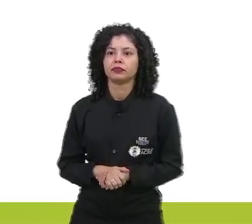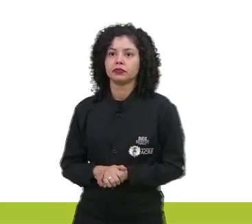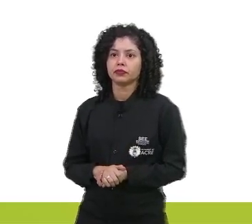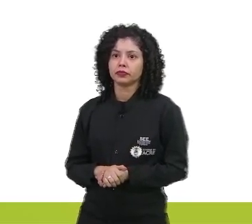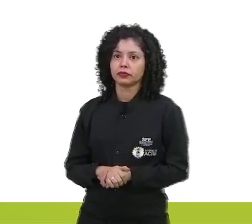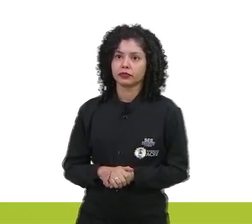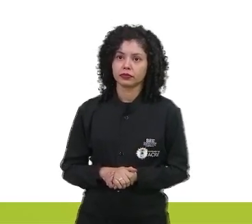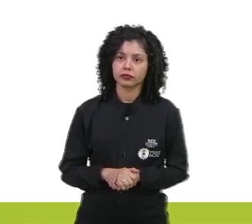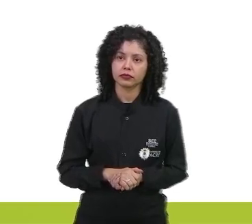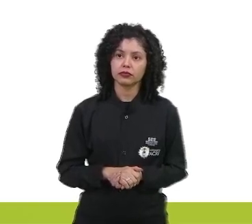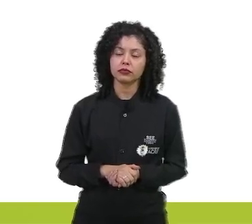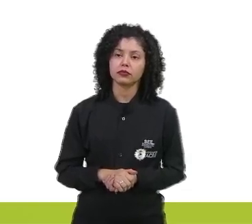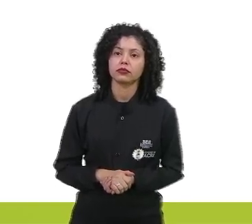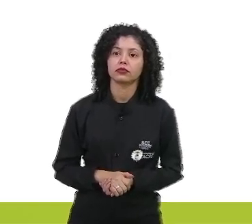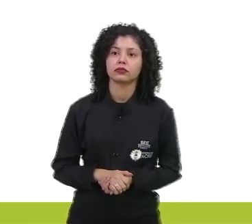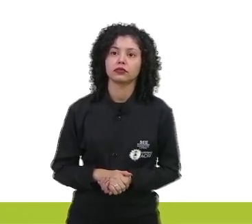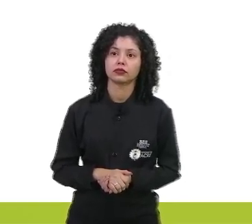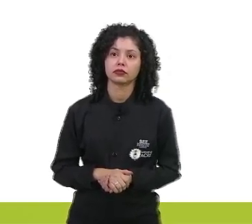aqui.